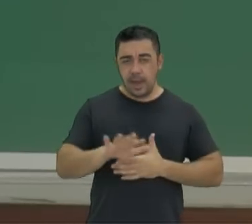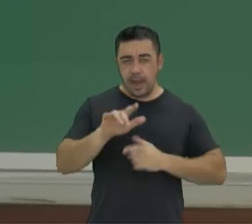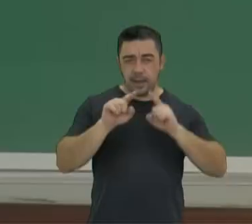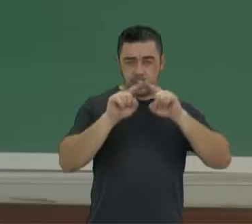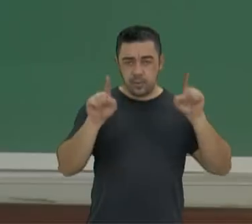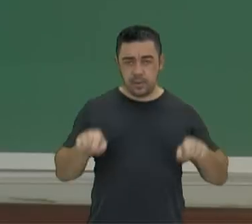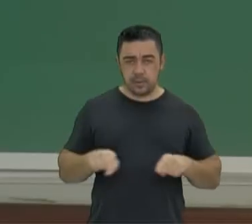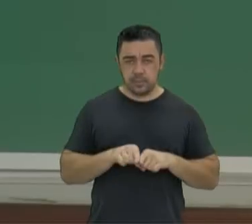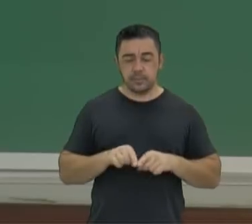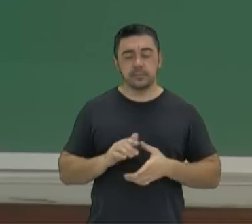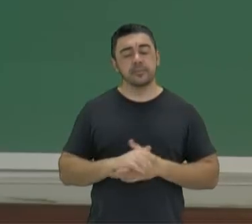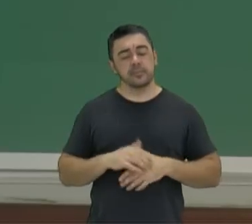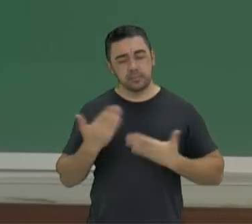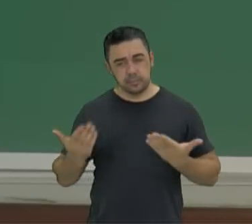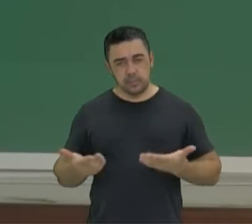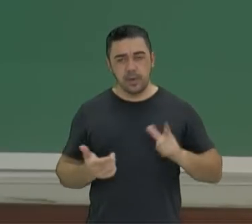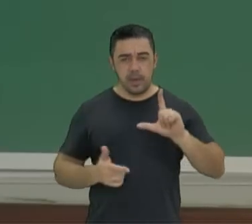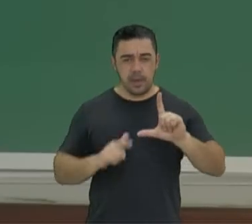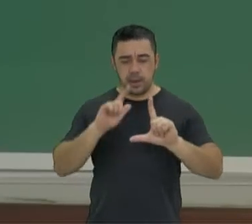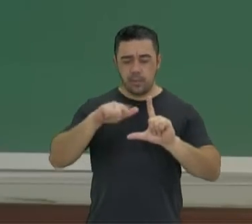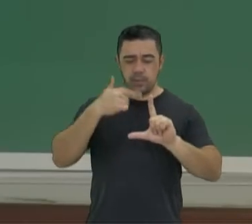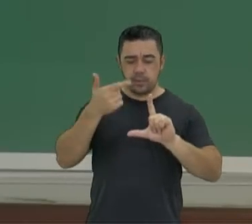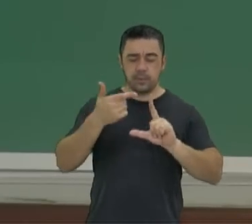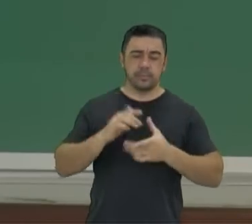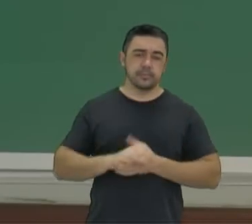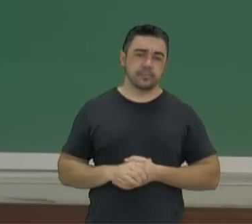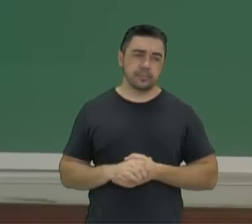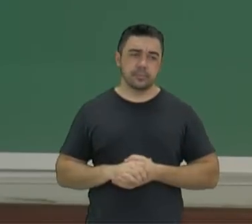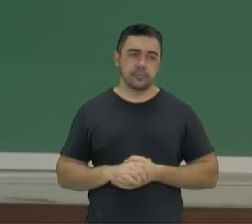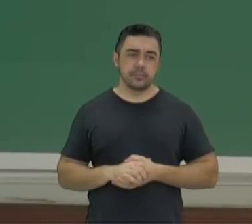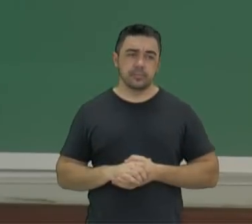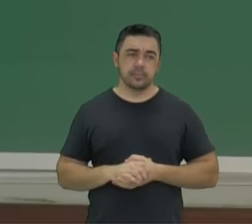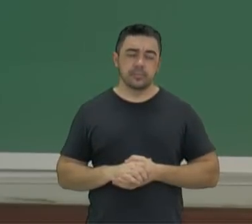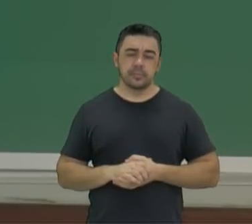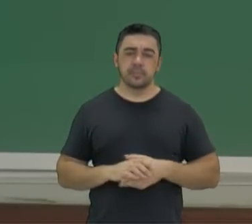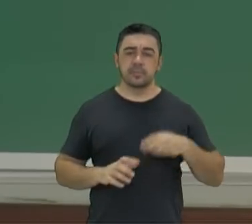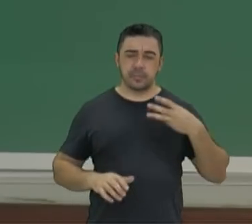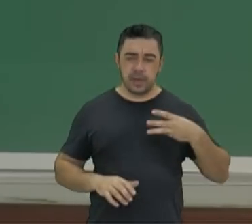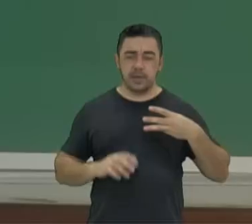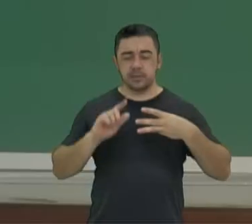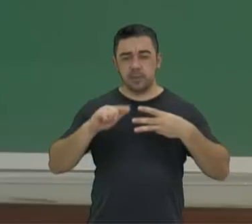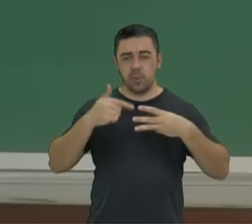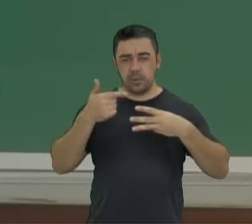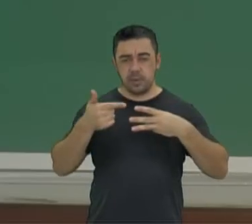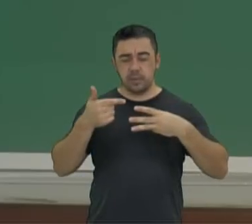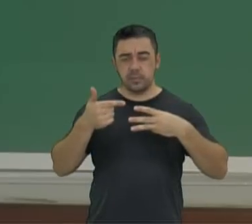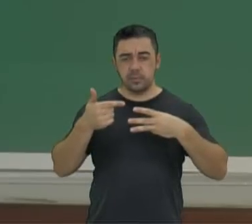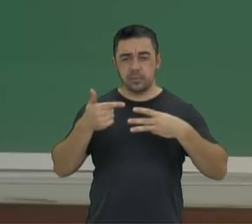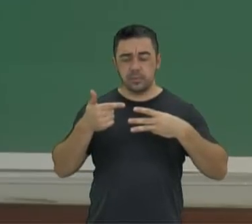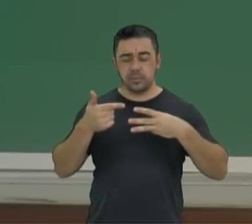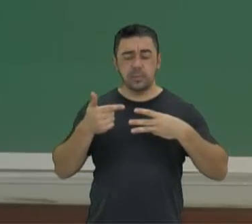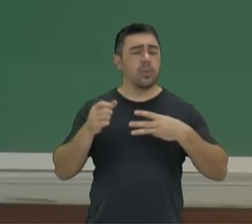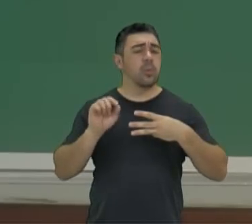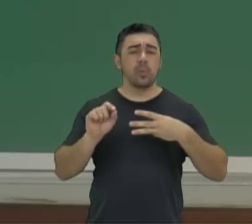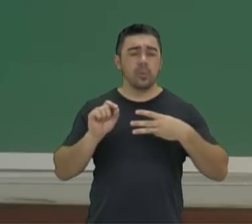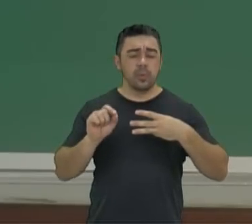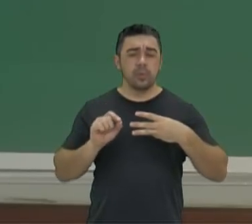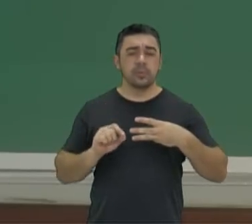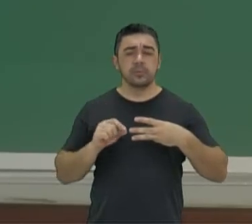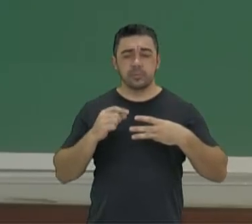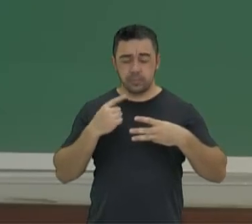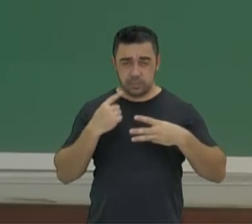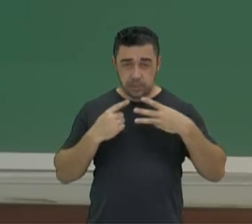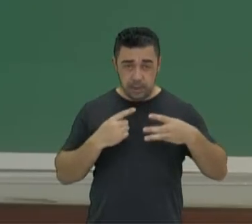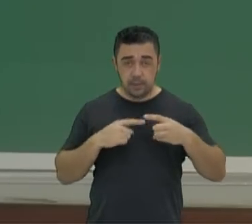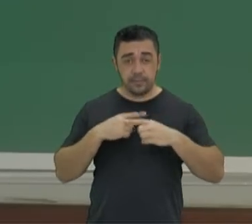quadrado, lado ao quadrado. Ah, então quer dizer que vai ser 3 ao quadrado. 3 ao quadrado é